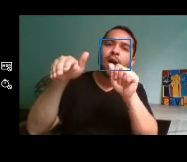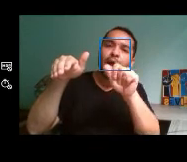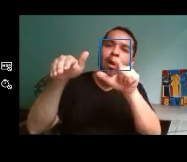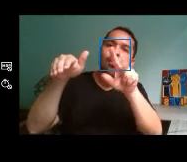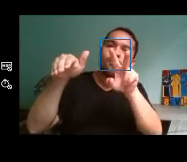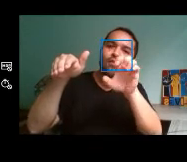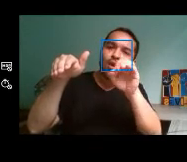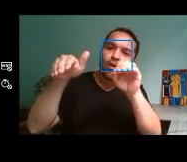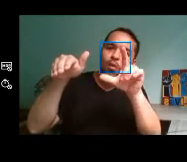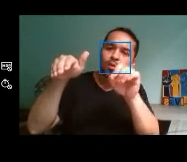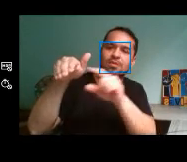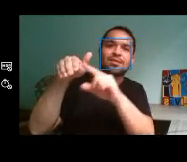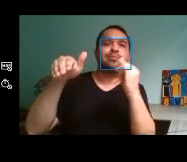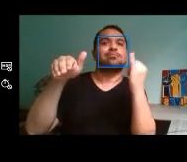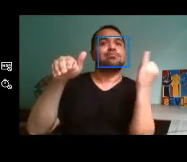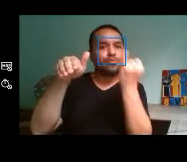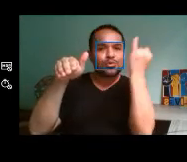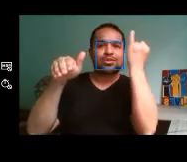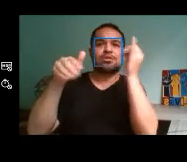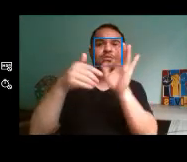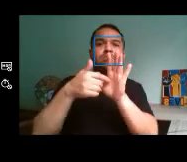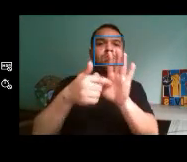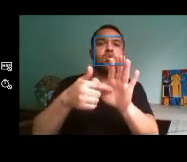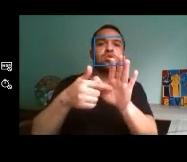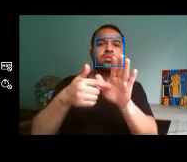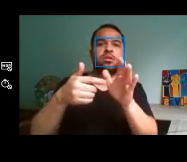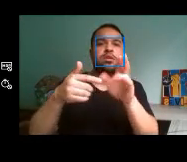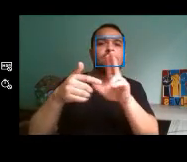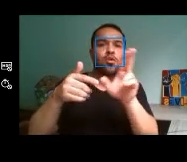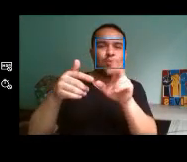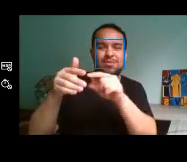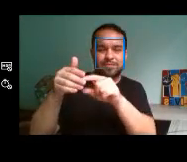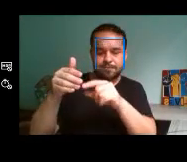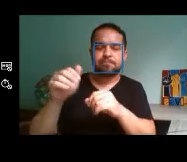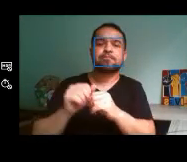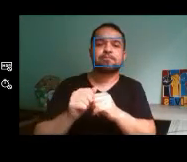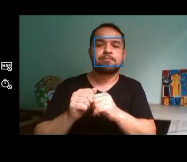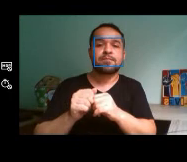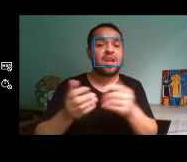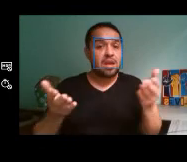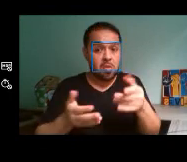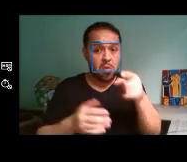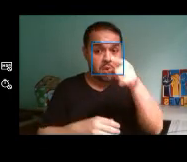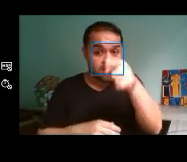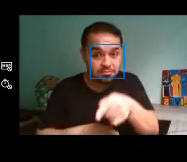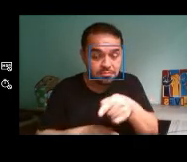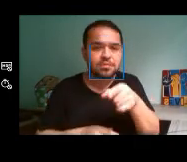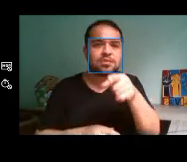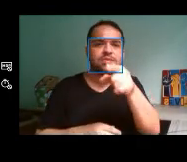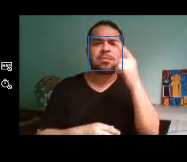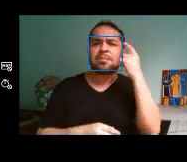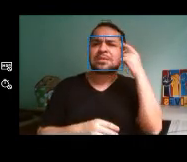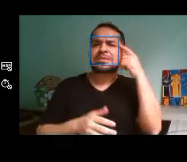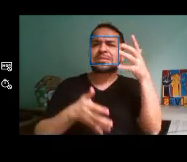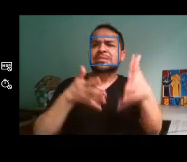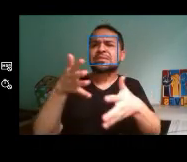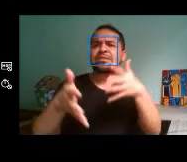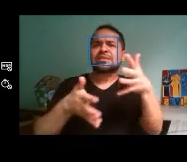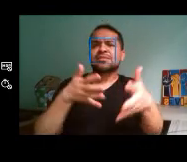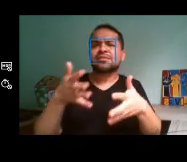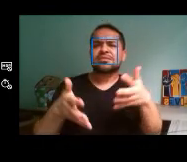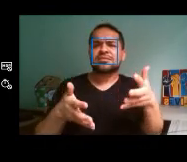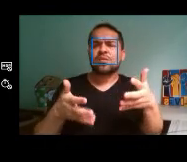articulador ativo vai tocar, o som é diferente. Se ele toca no alvéolo, é um som. Se ele toca no palato duro, é um som. Se ele toca no palato mole, é outro